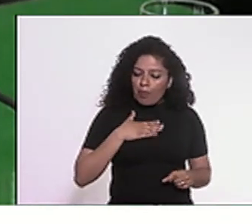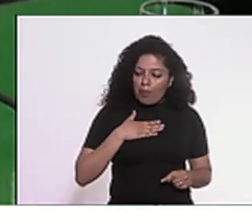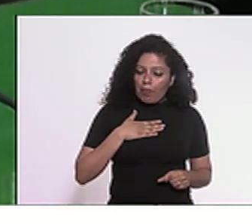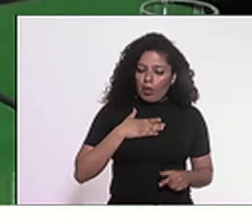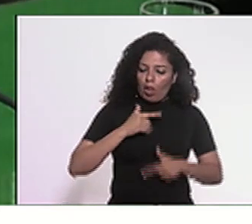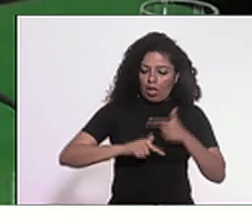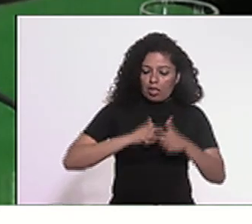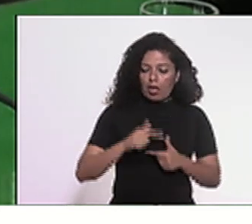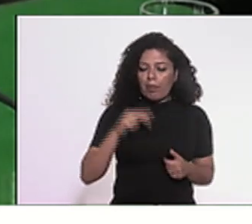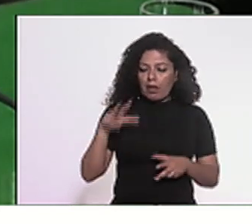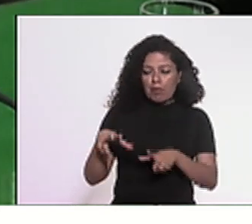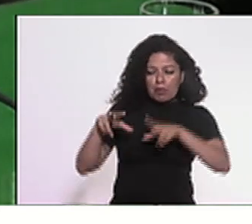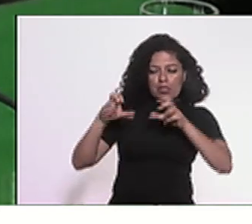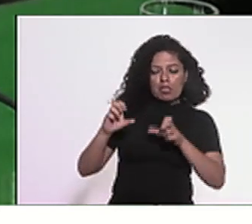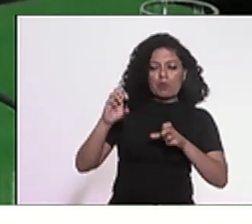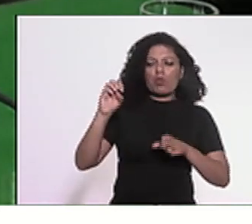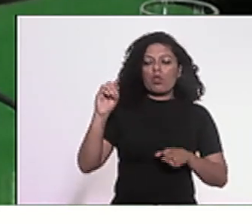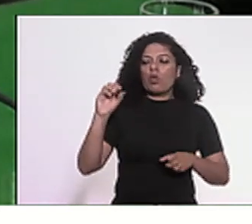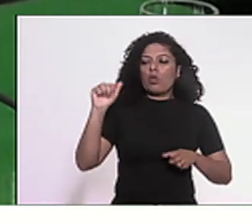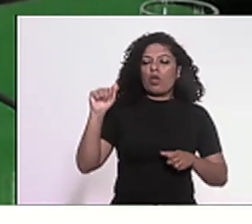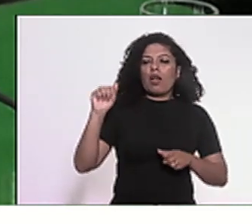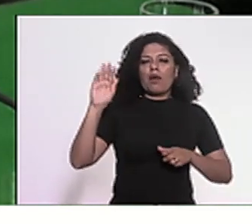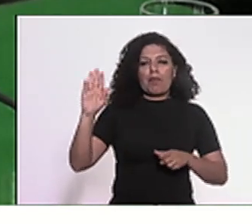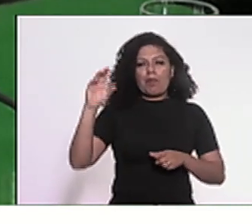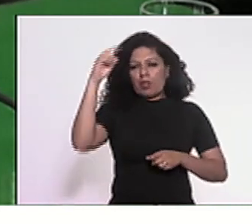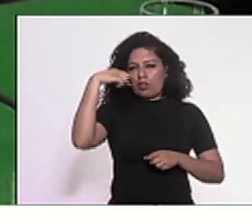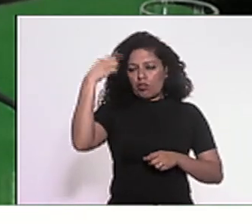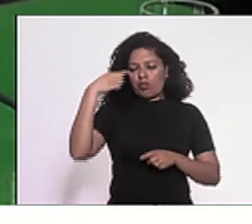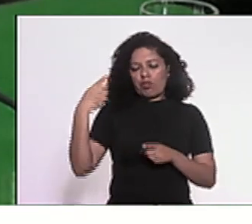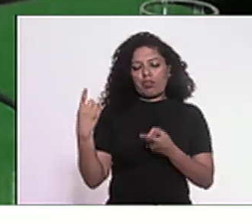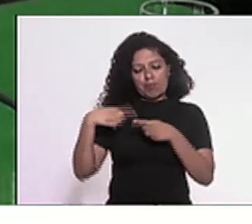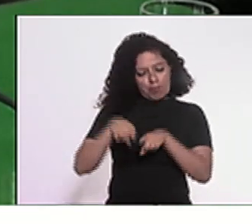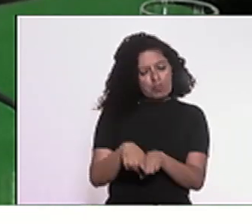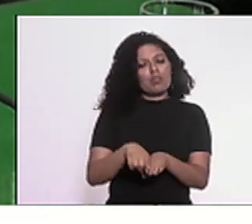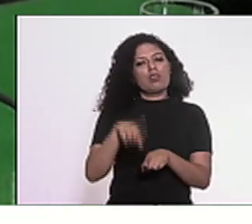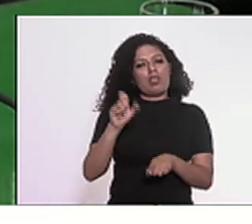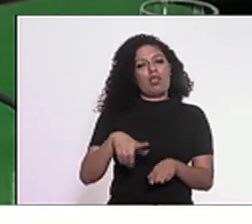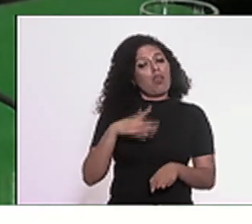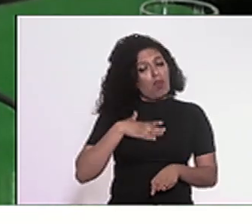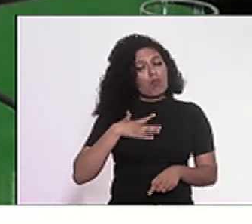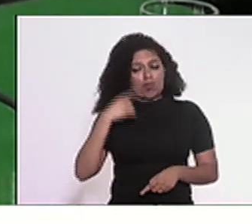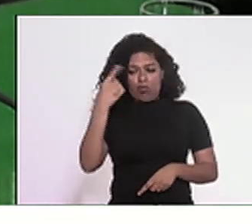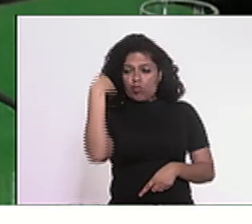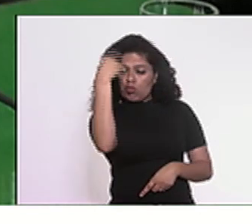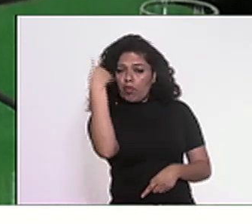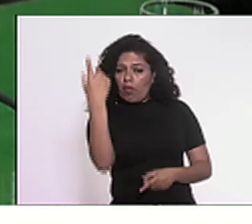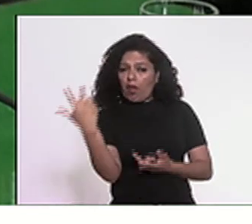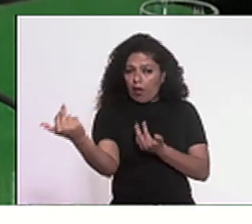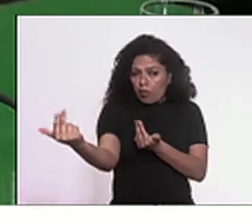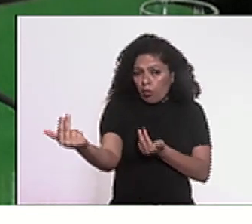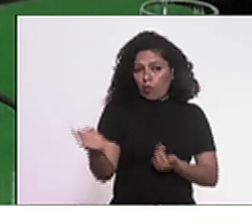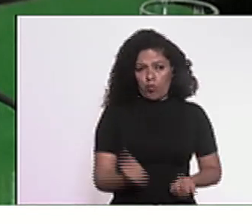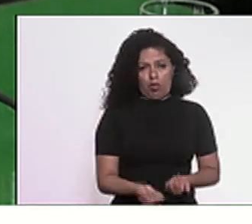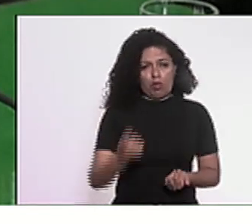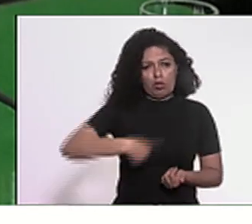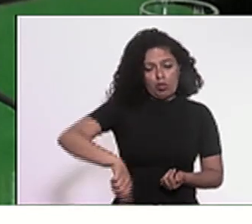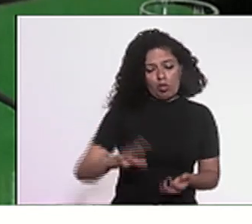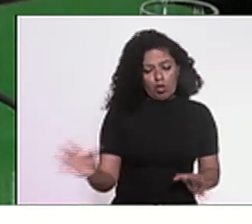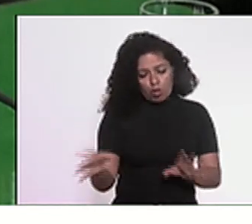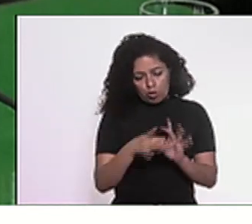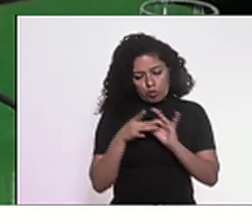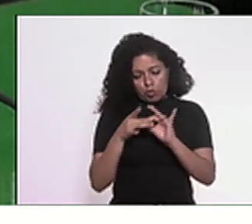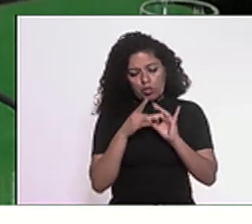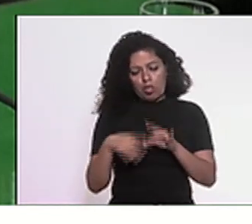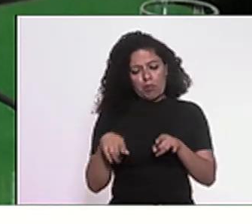como parceira, até porque eu venho de lá, sou advogado, né, então o que a gente pode fazer em parceria